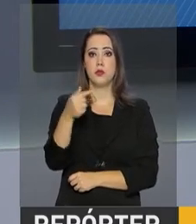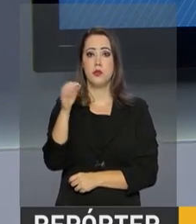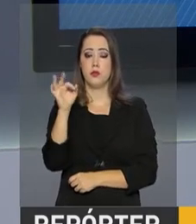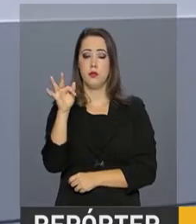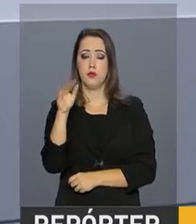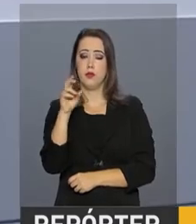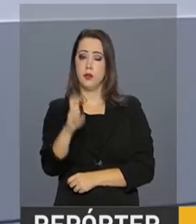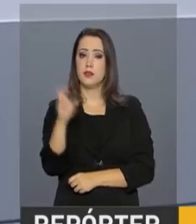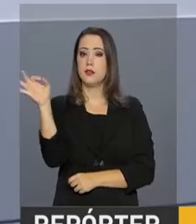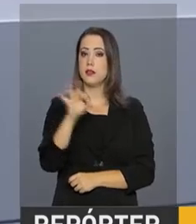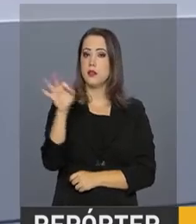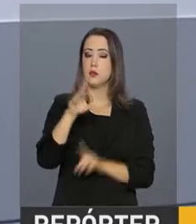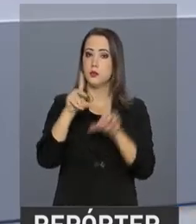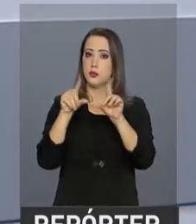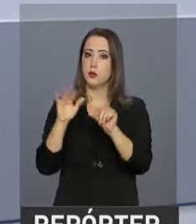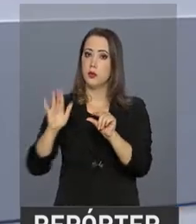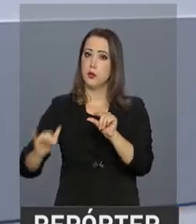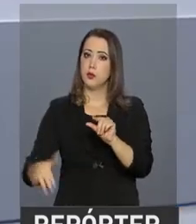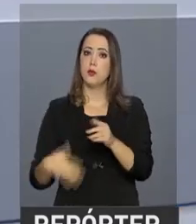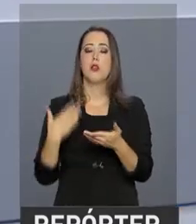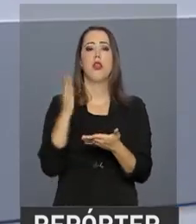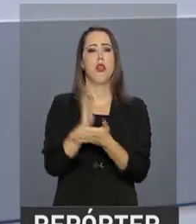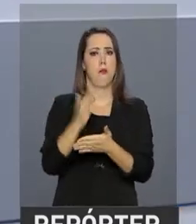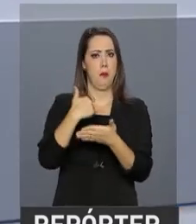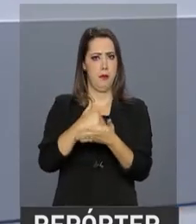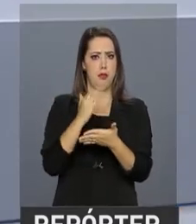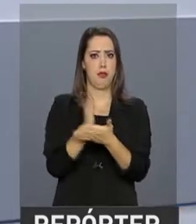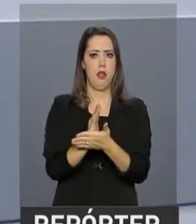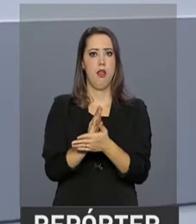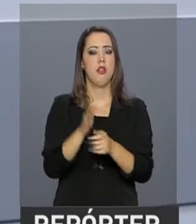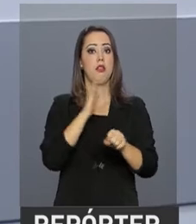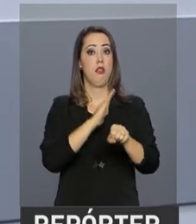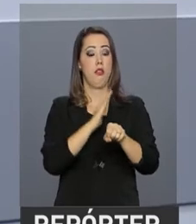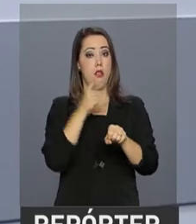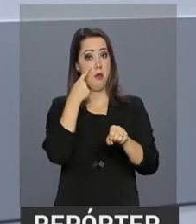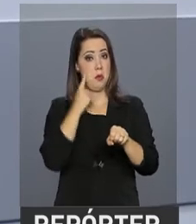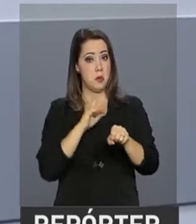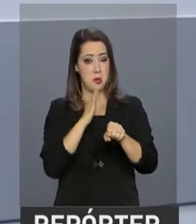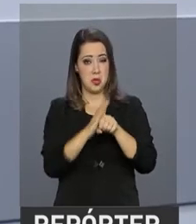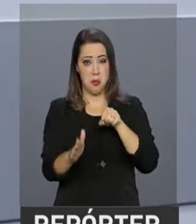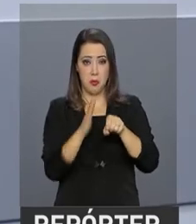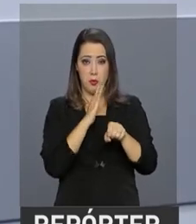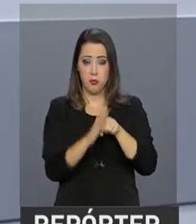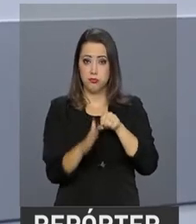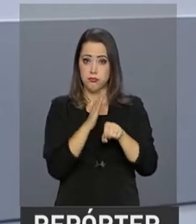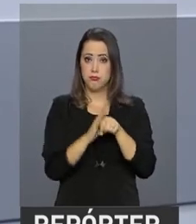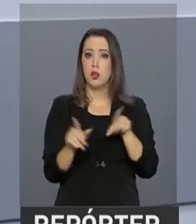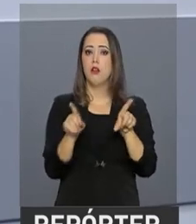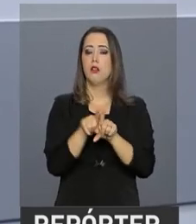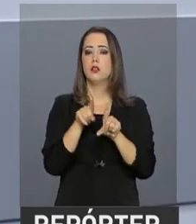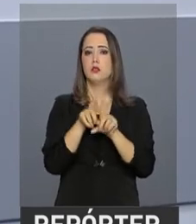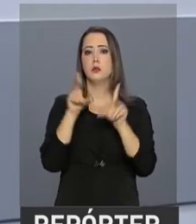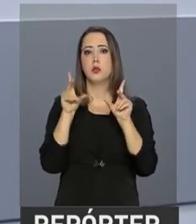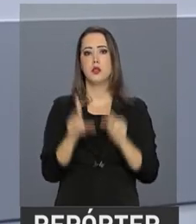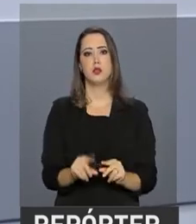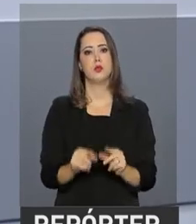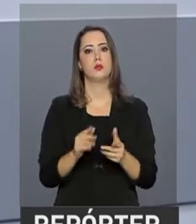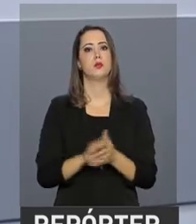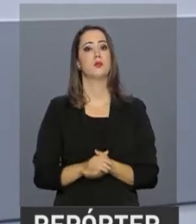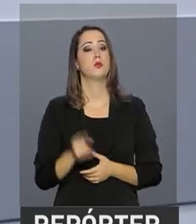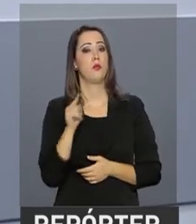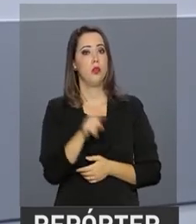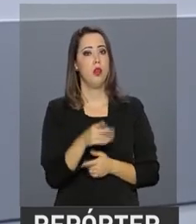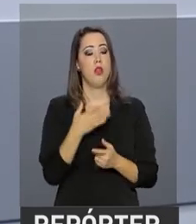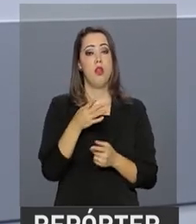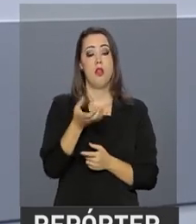28,75%. E a maior quantidade de batata e de cebola no mercado atacadista também foi o principal motivo para a queda na cotação das hortaliças.